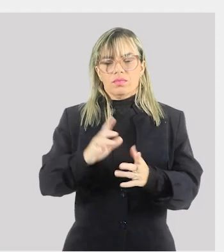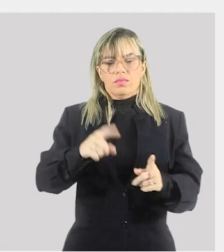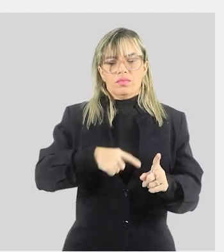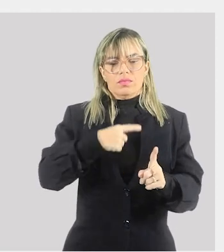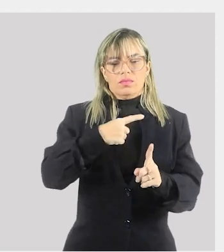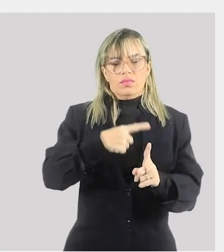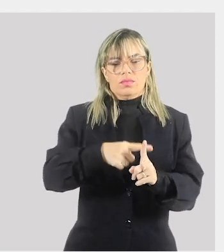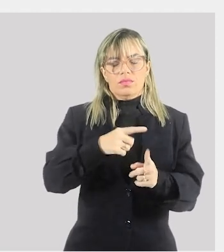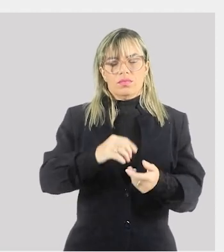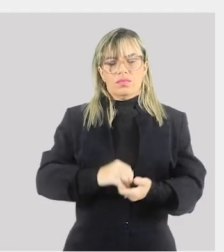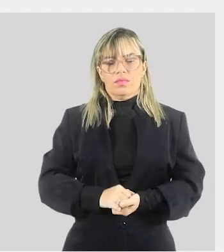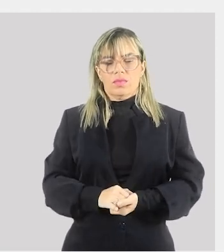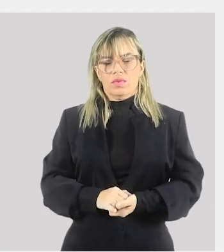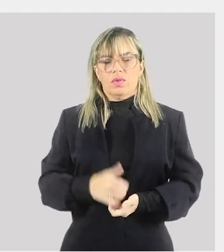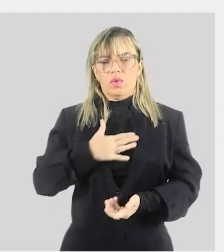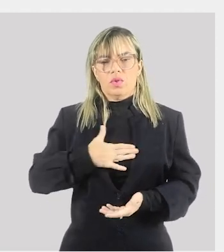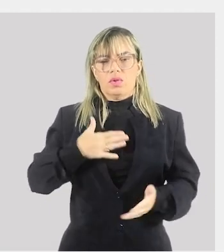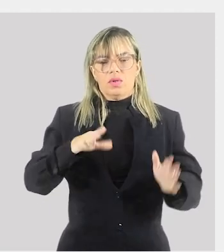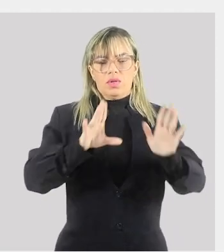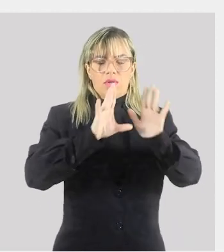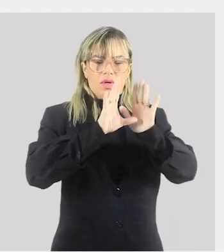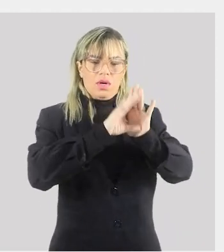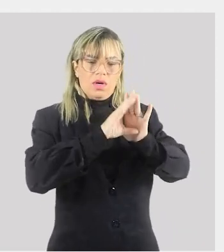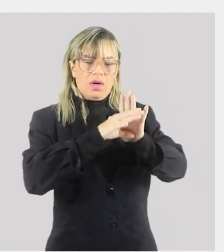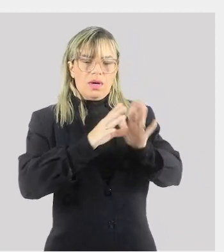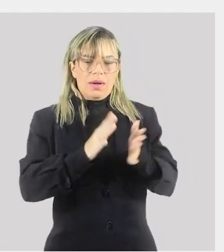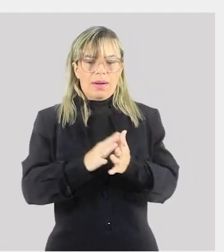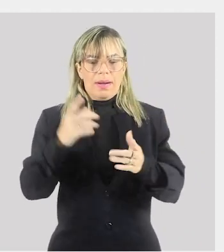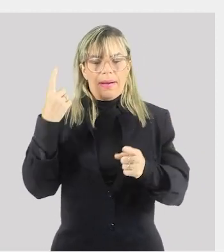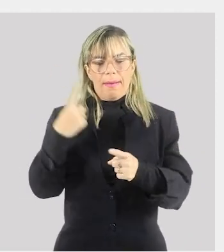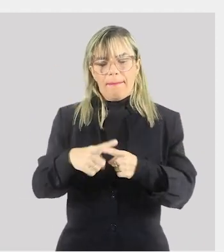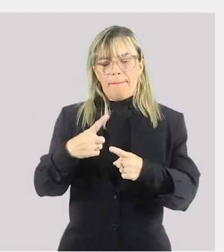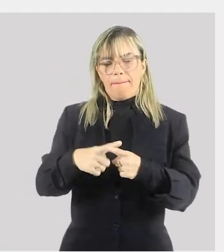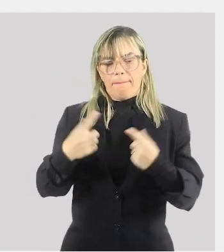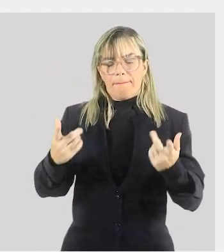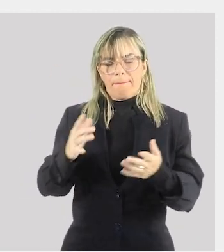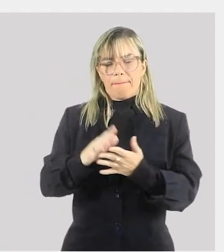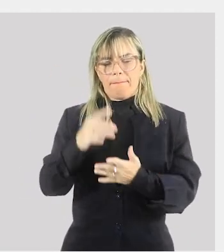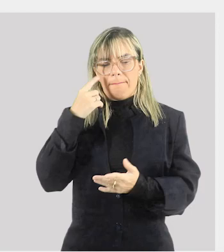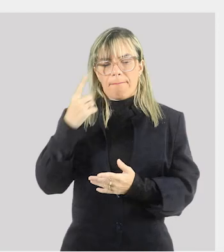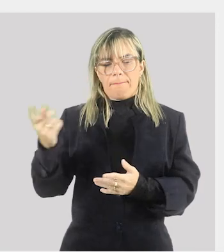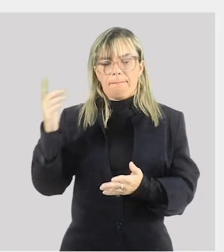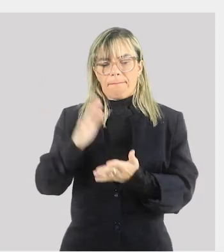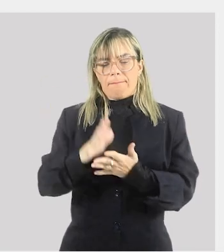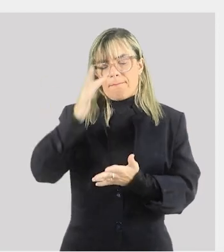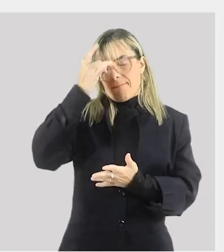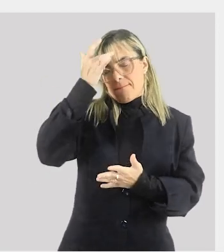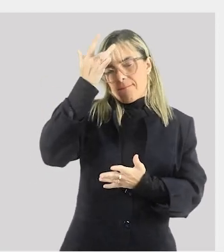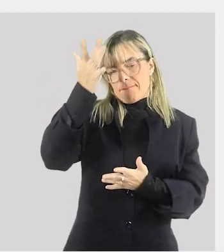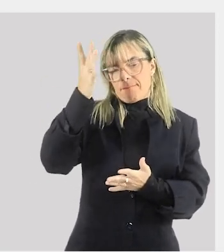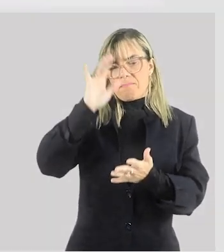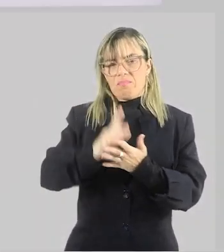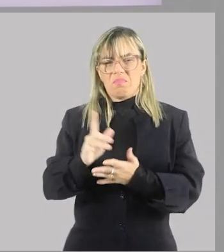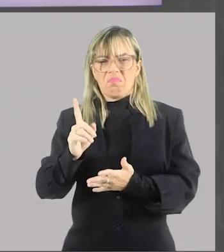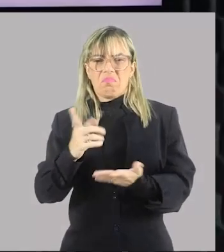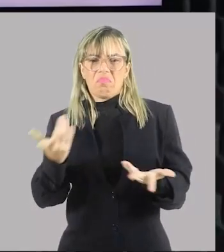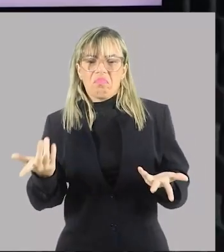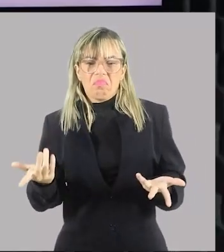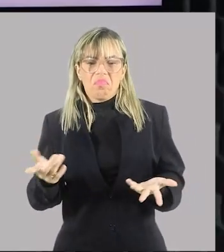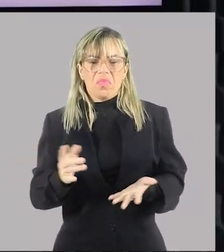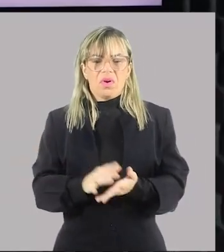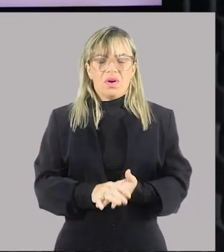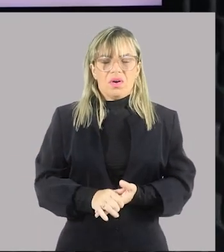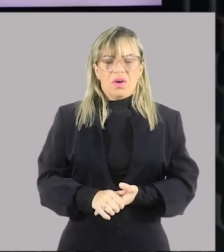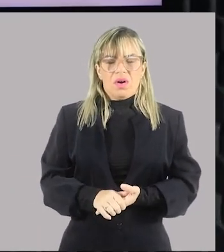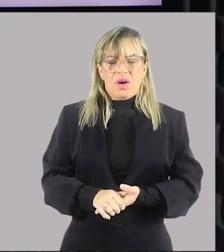Eu gostei muito desse conceito, porque ele se torna um conceito bem fácil. Não adianta, e